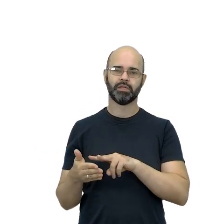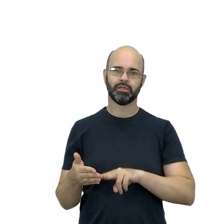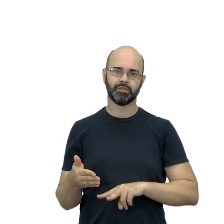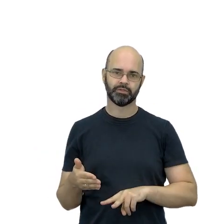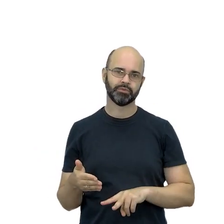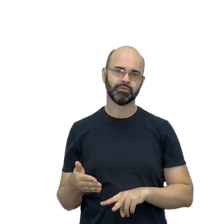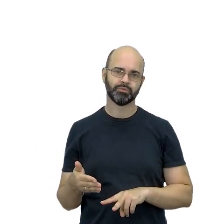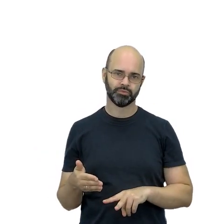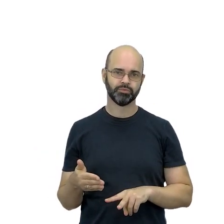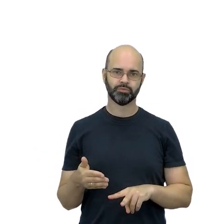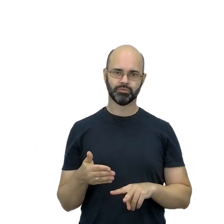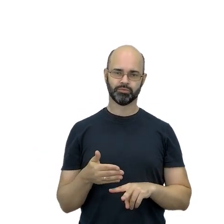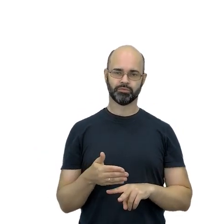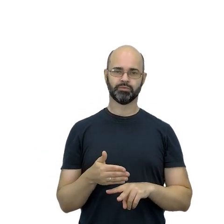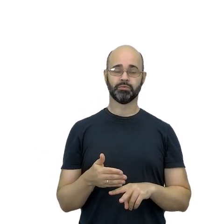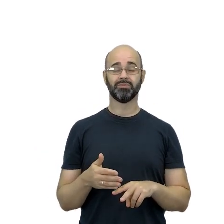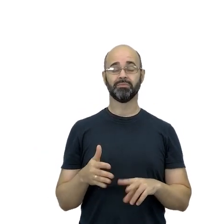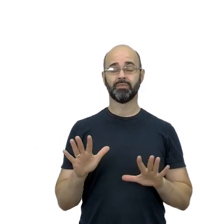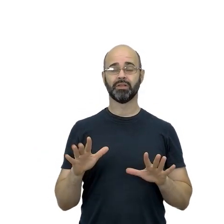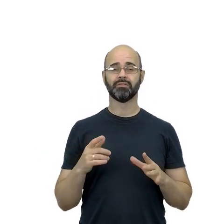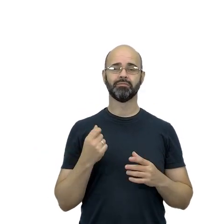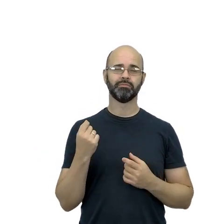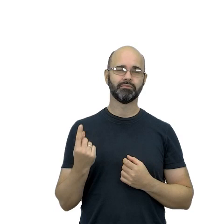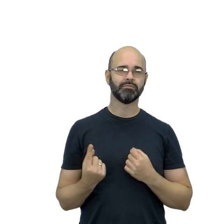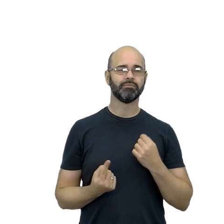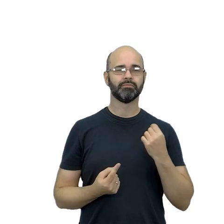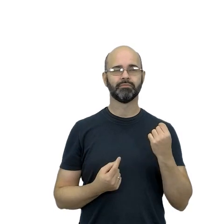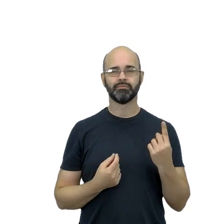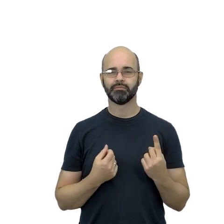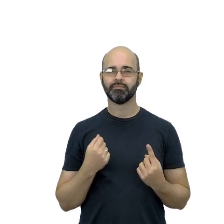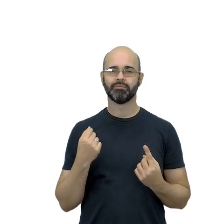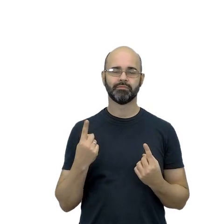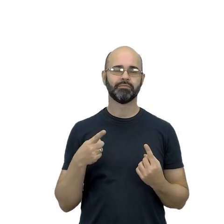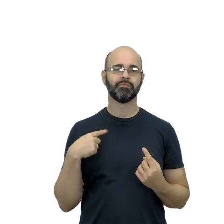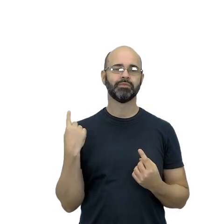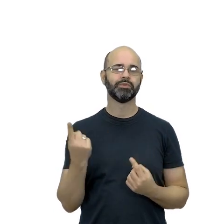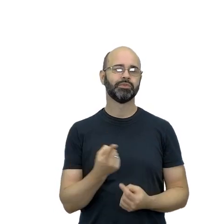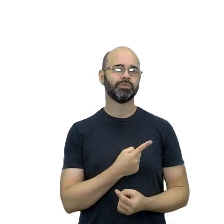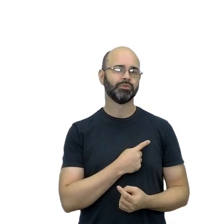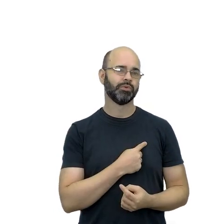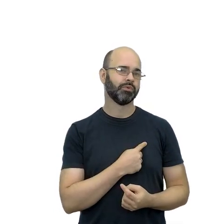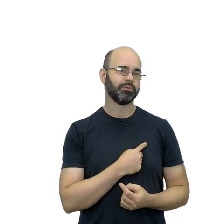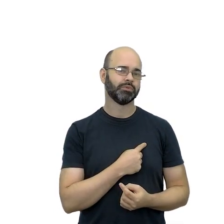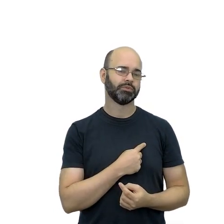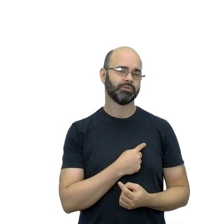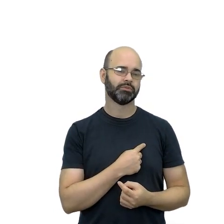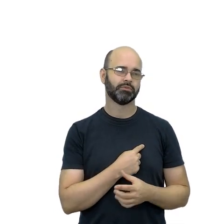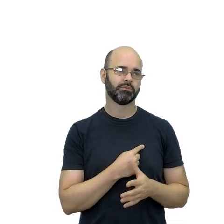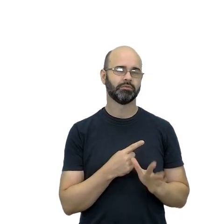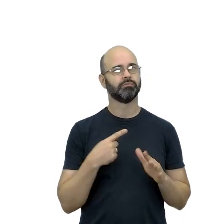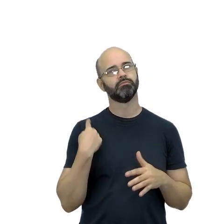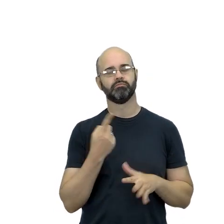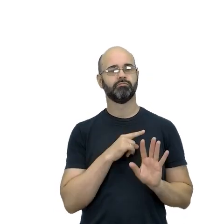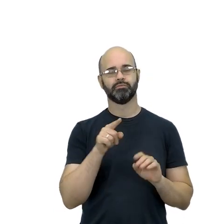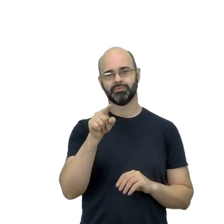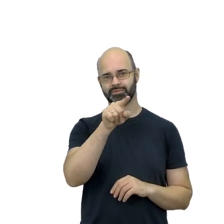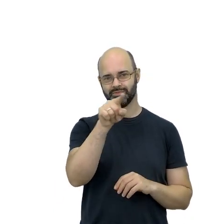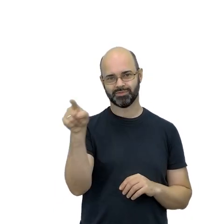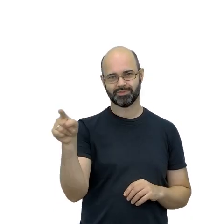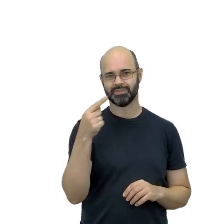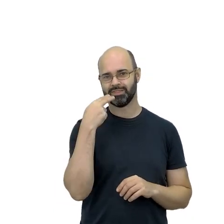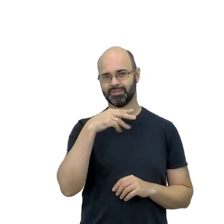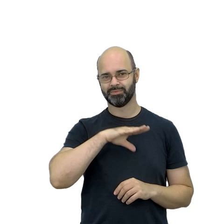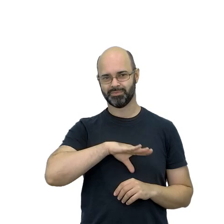de qual modalidade for, mas que de vez em quando, né, nós aí nós não, né? Vocês da